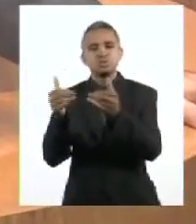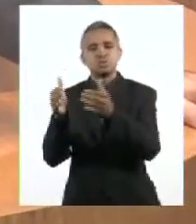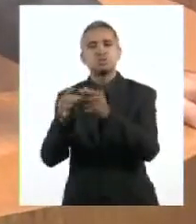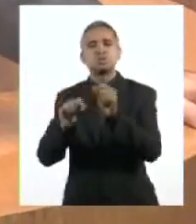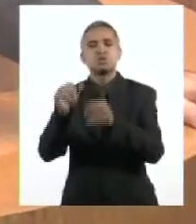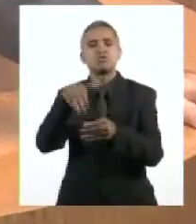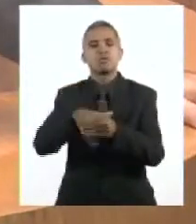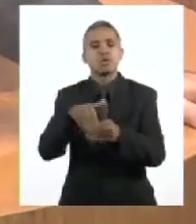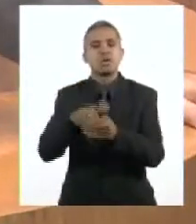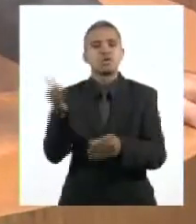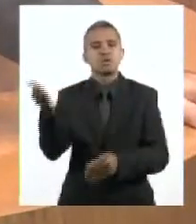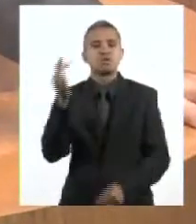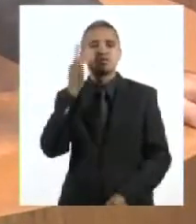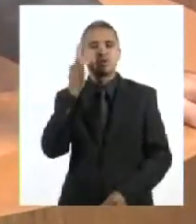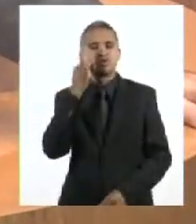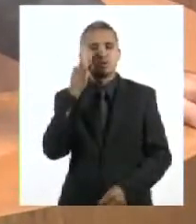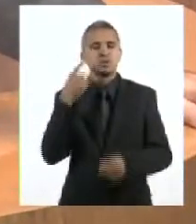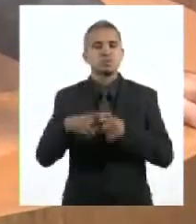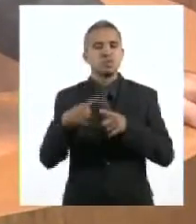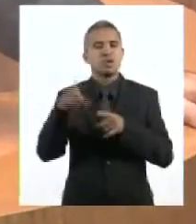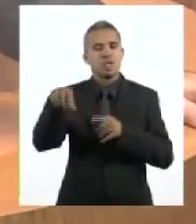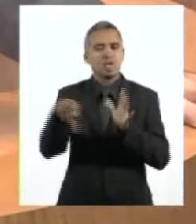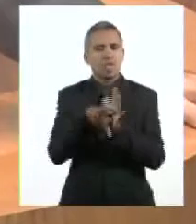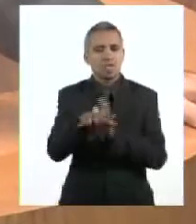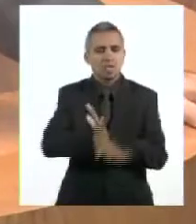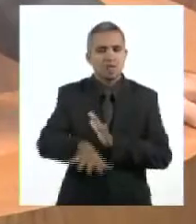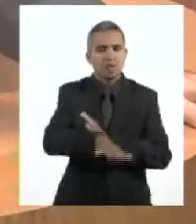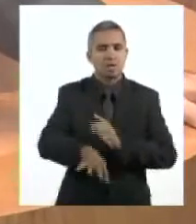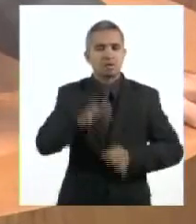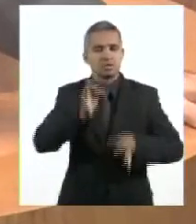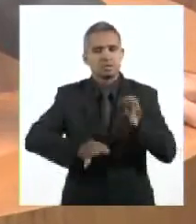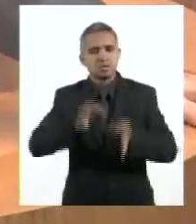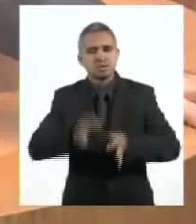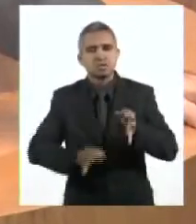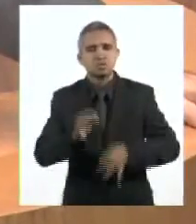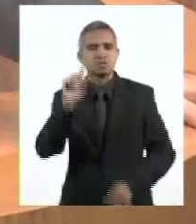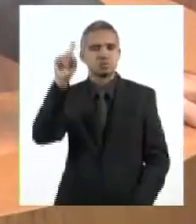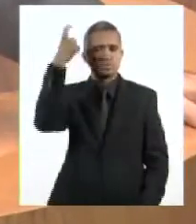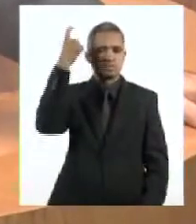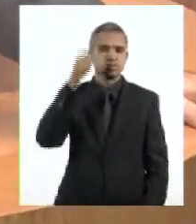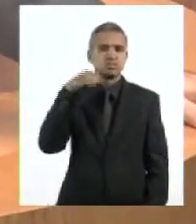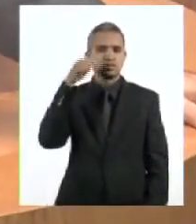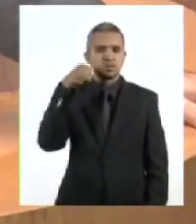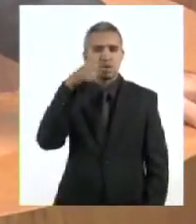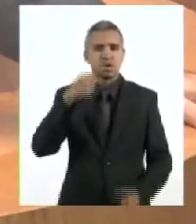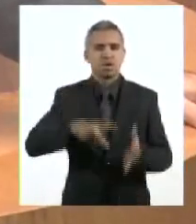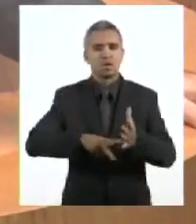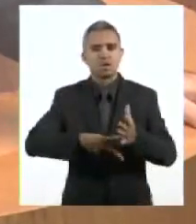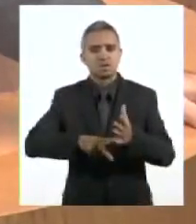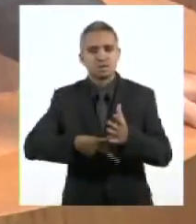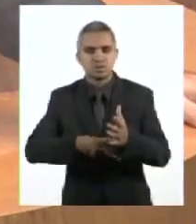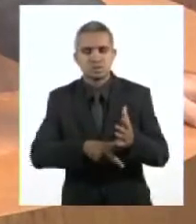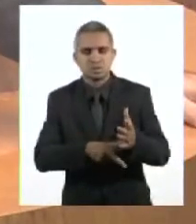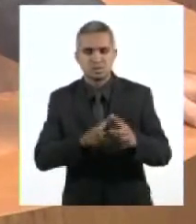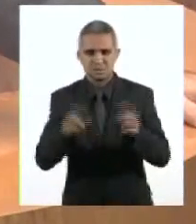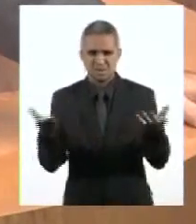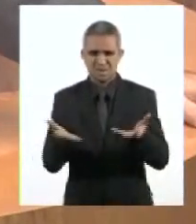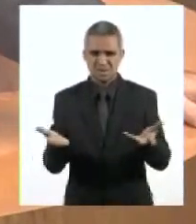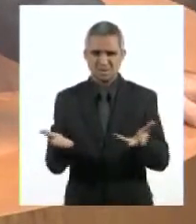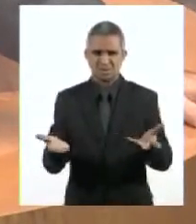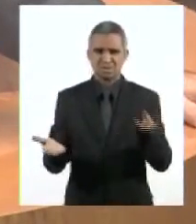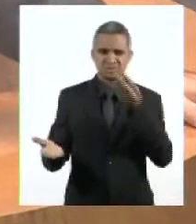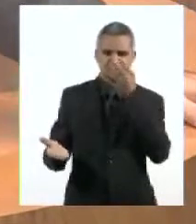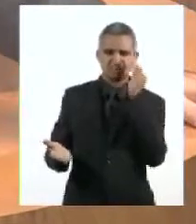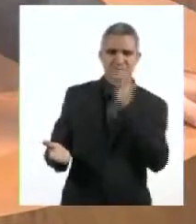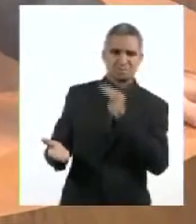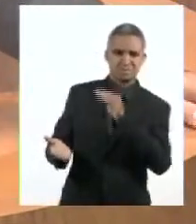Dino, por ser oriundo da Justiça, por ter sido advogado de sindicatos e depois deu a costas a esses que